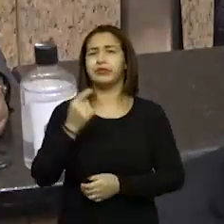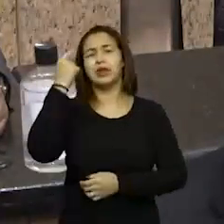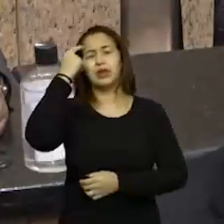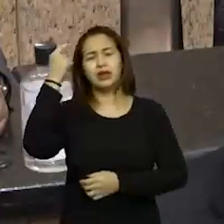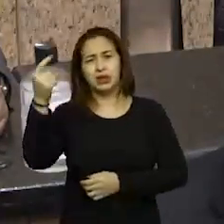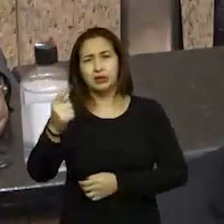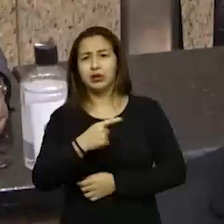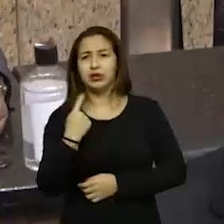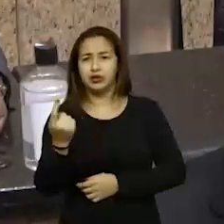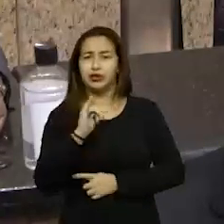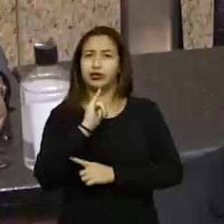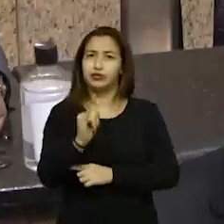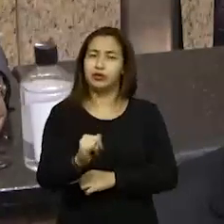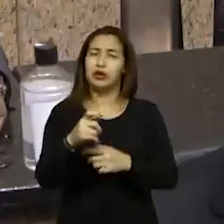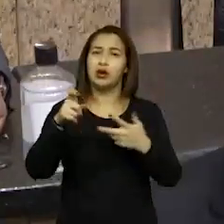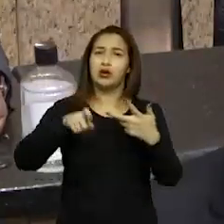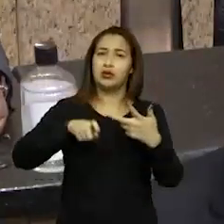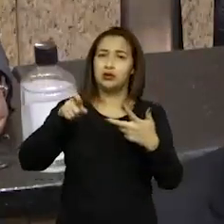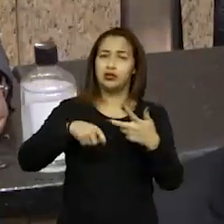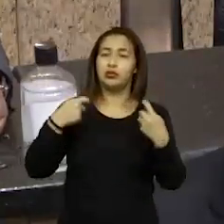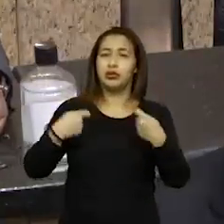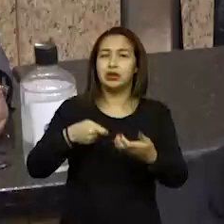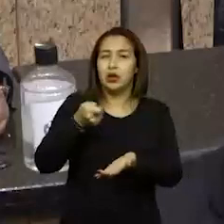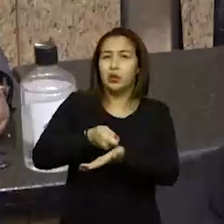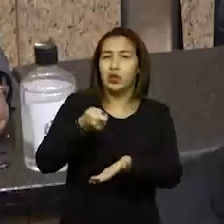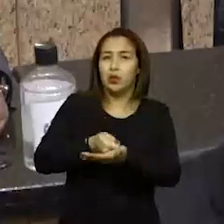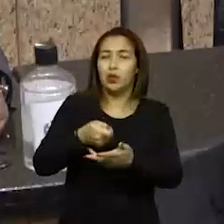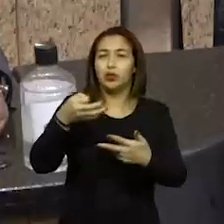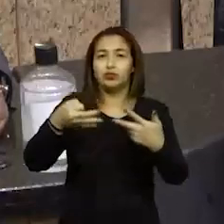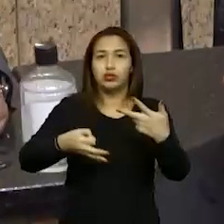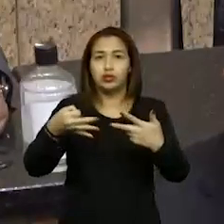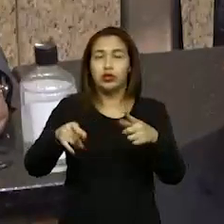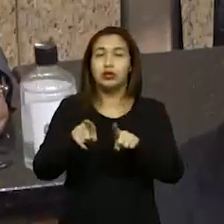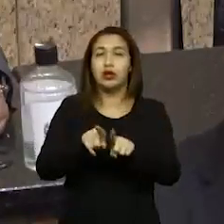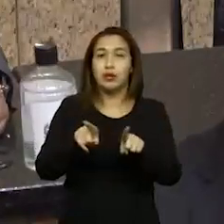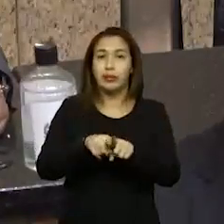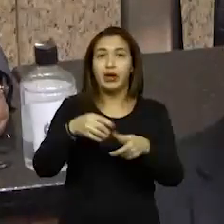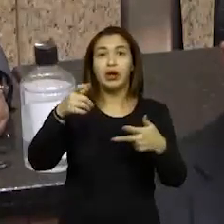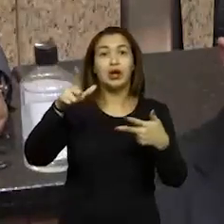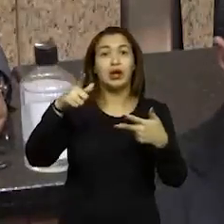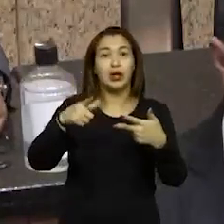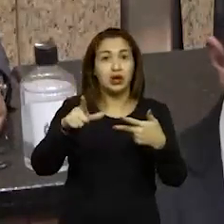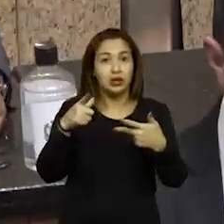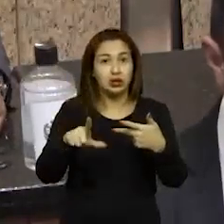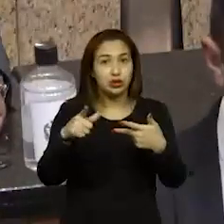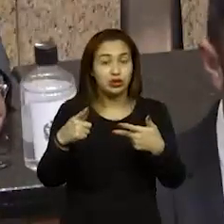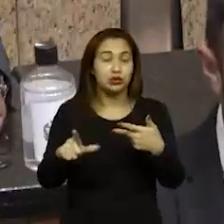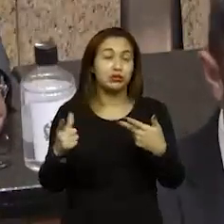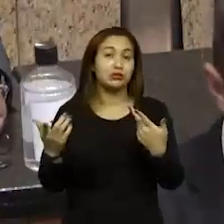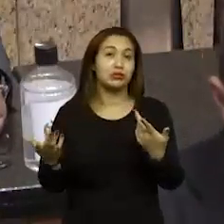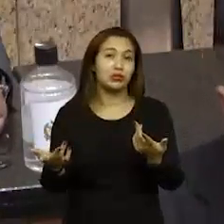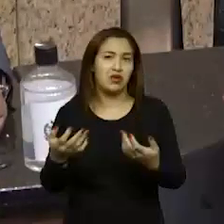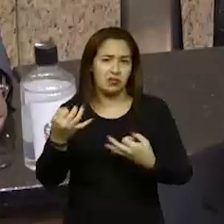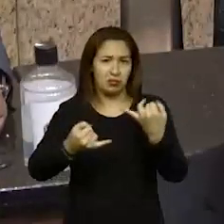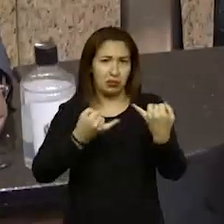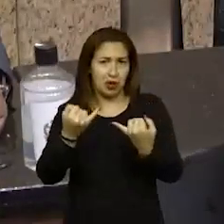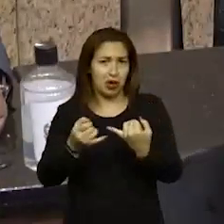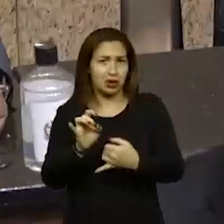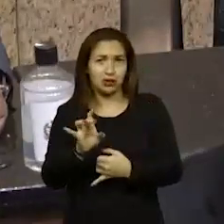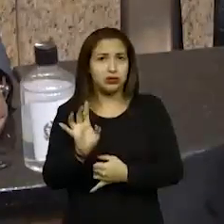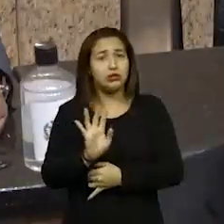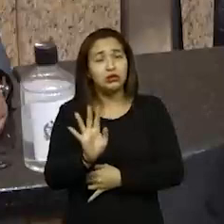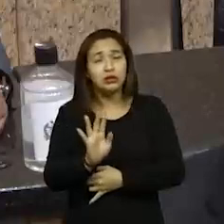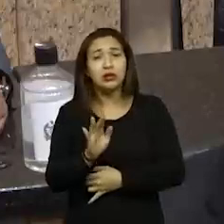que o executivo deve cobrar do judiciário, que o legislativo deve cobrar do judiciário, porque não é uma brincadeira, catarinenses